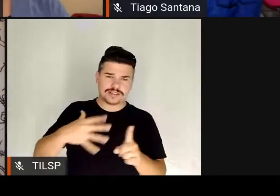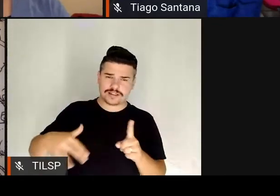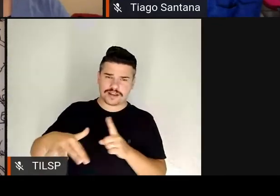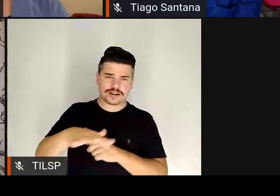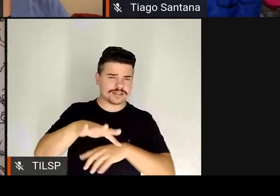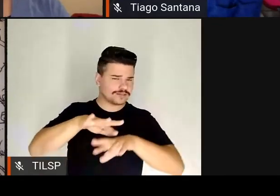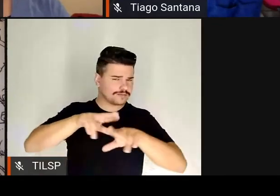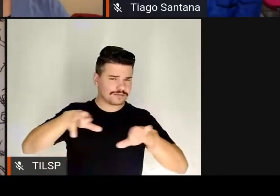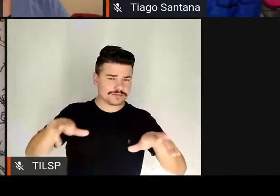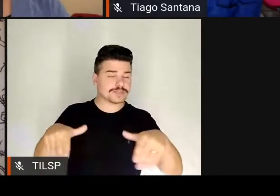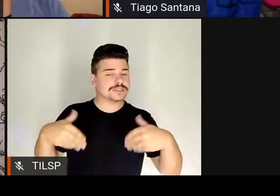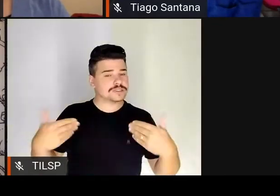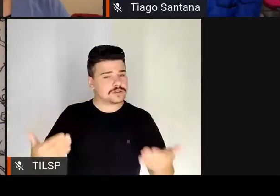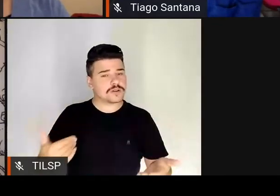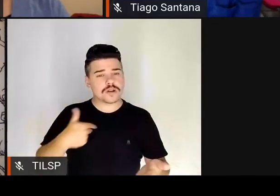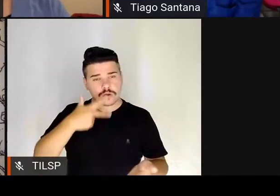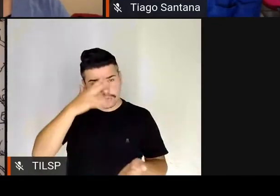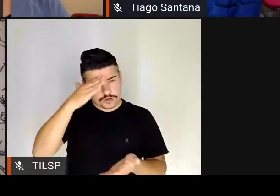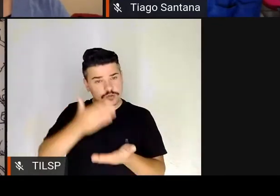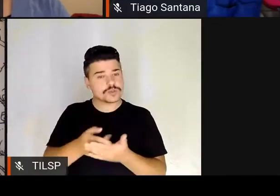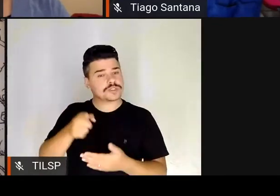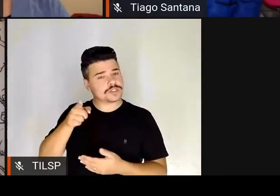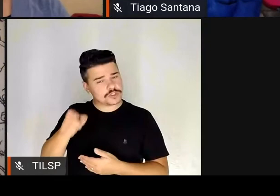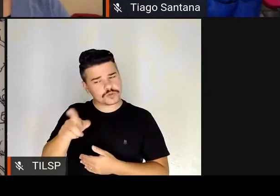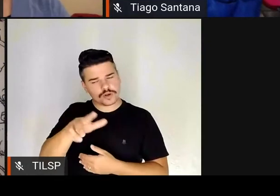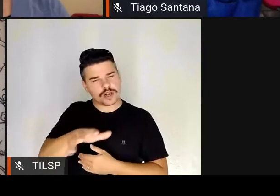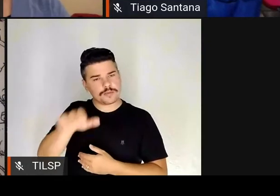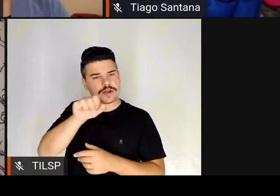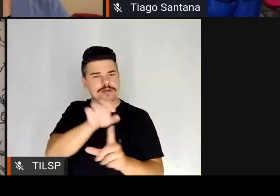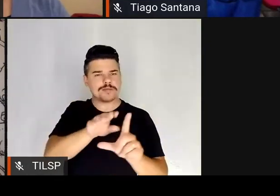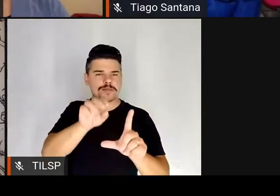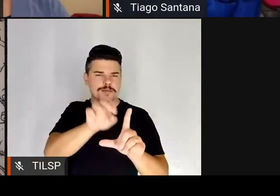isso se desdobra no campo da imagem,